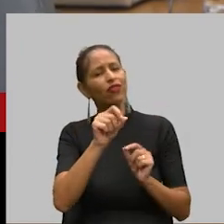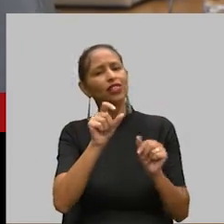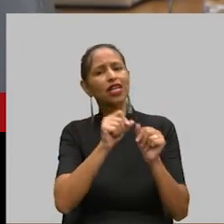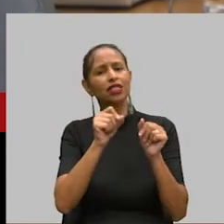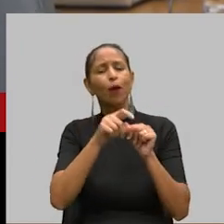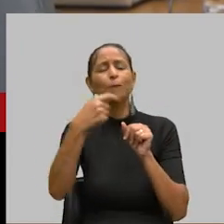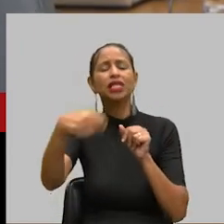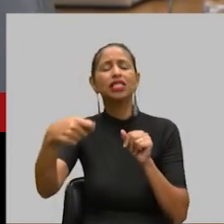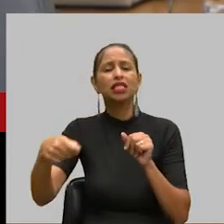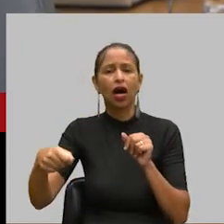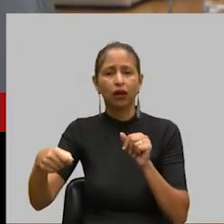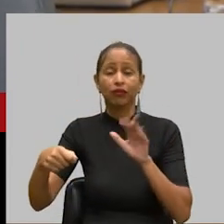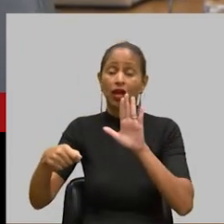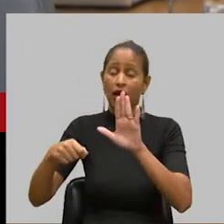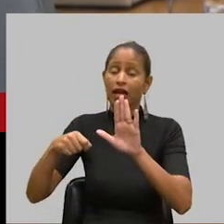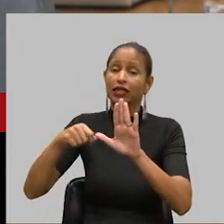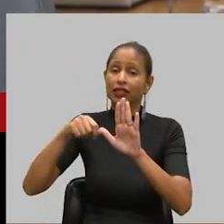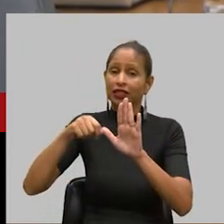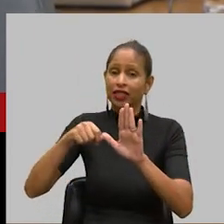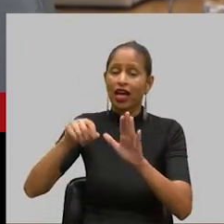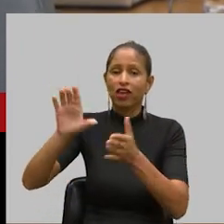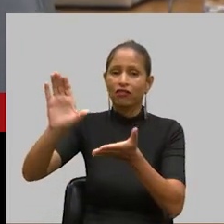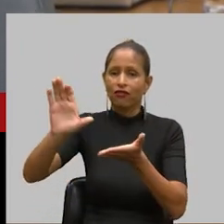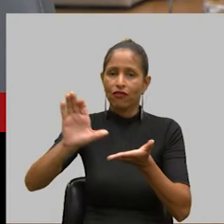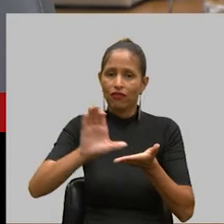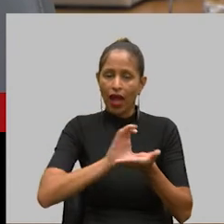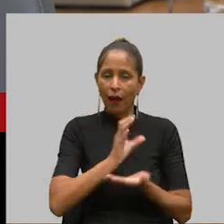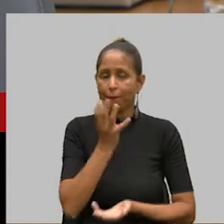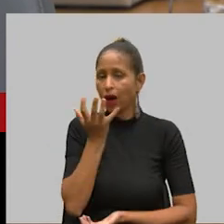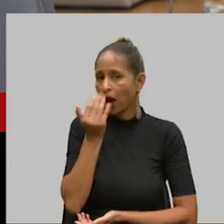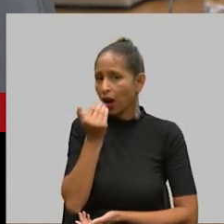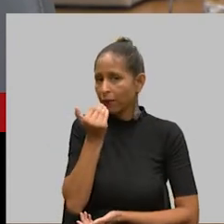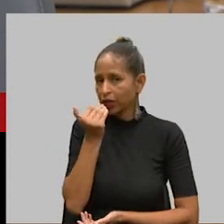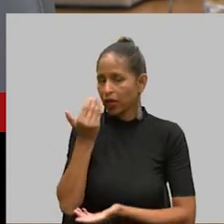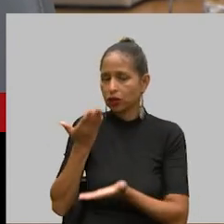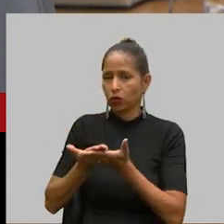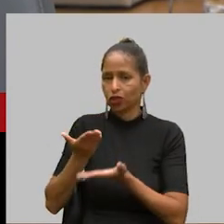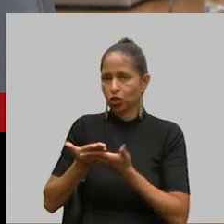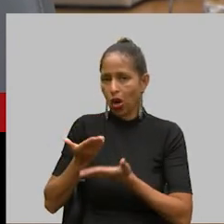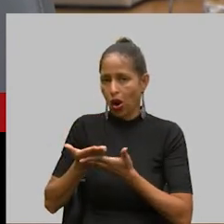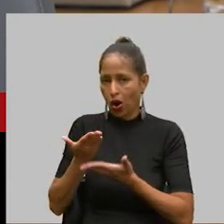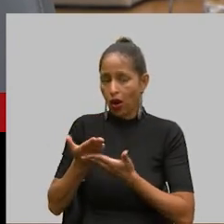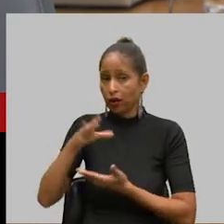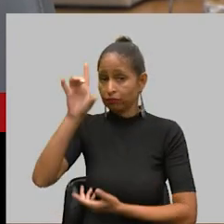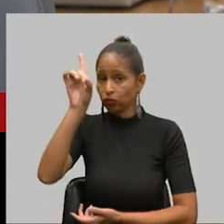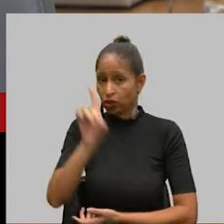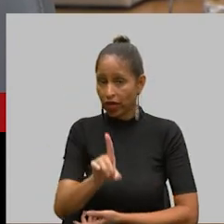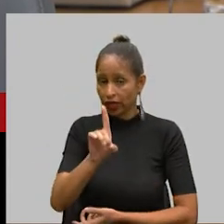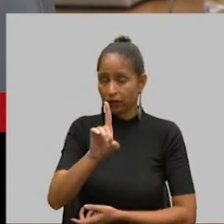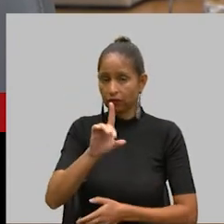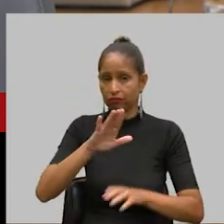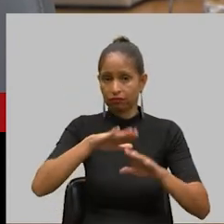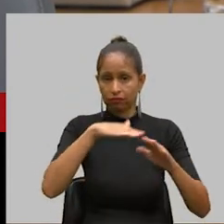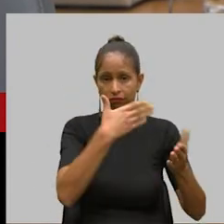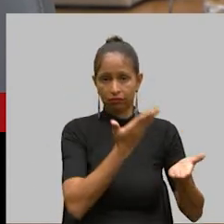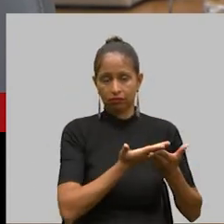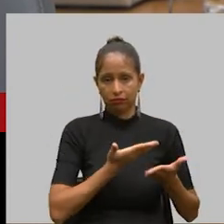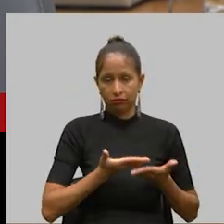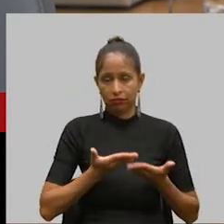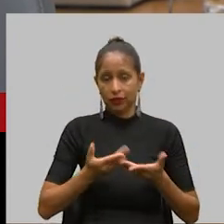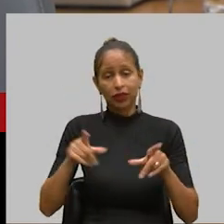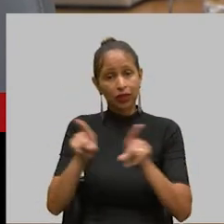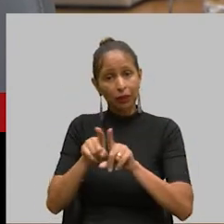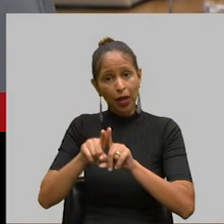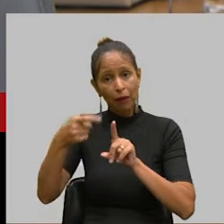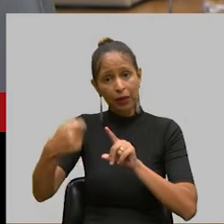precisando Além da questão da verba para alimentação escolar que é um direito das escolas mas nós também